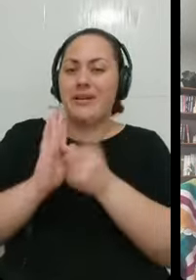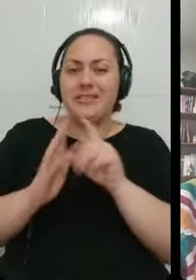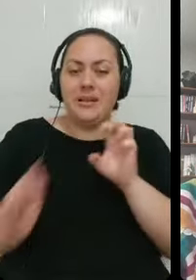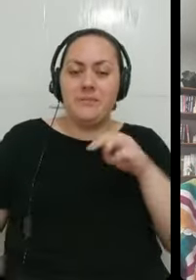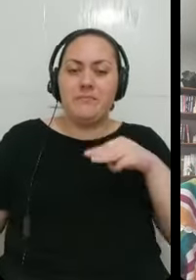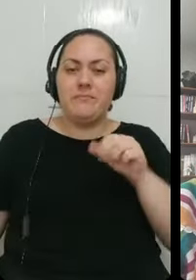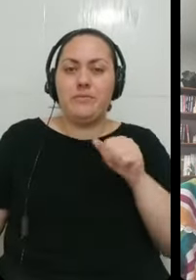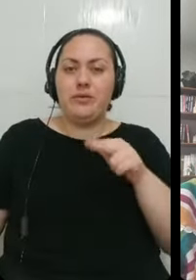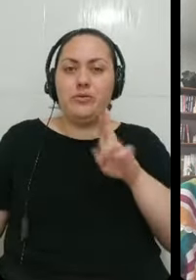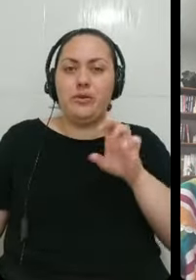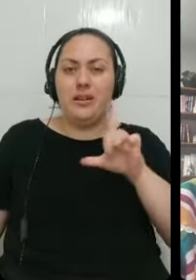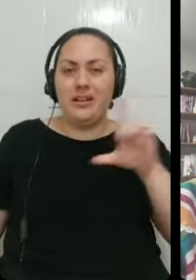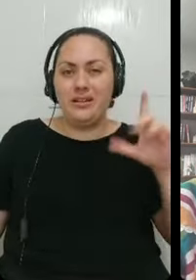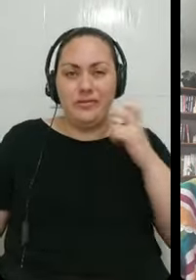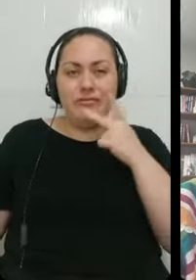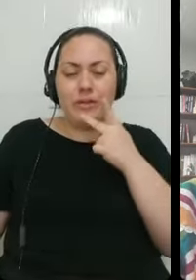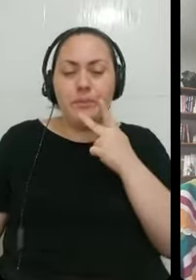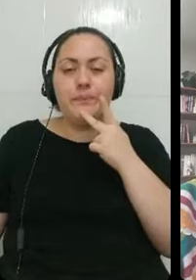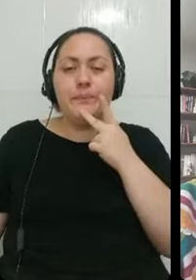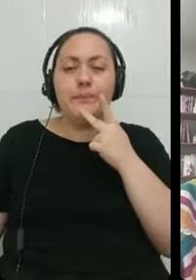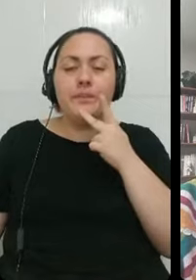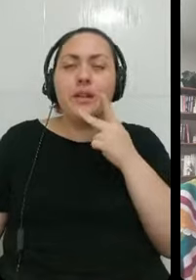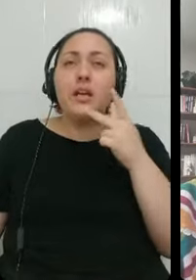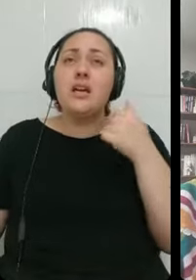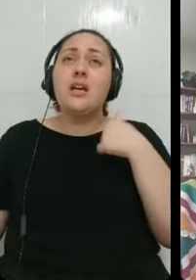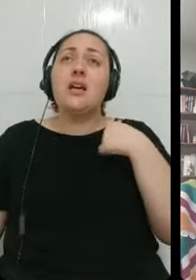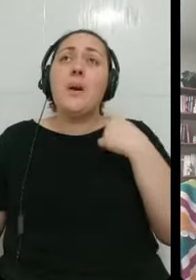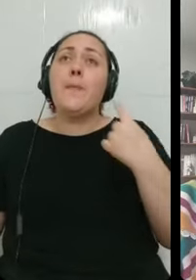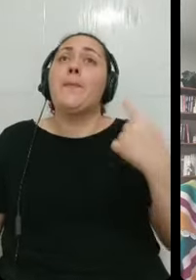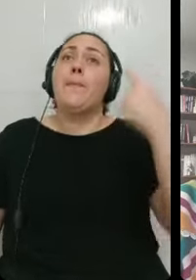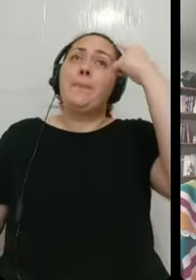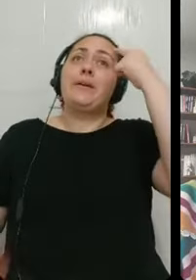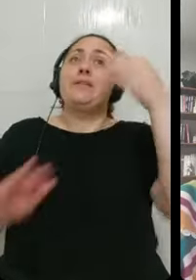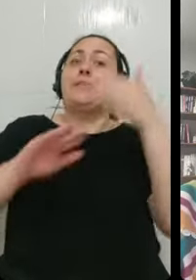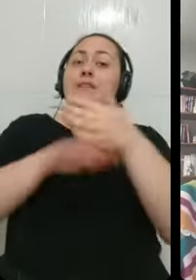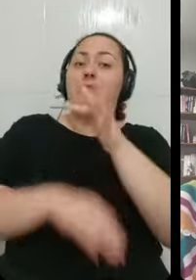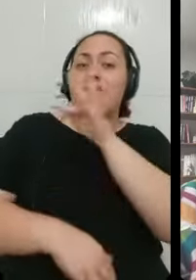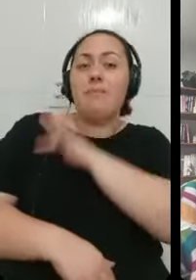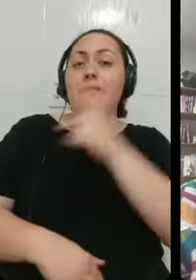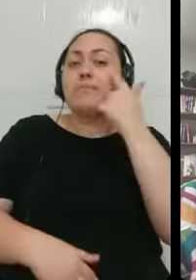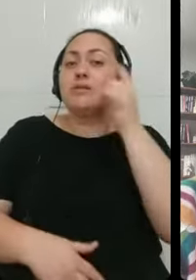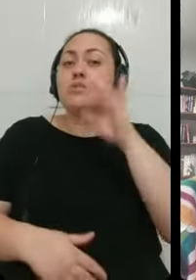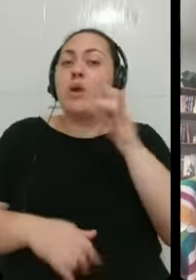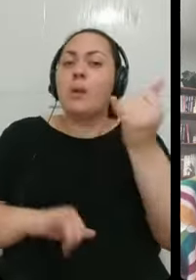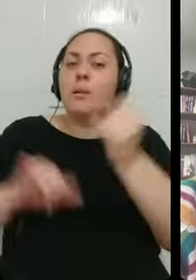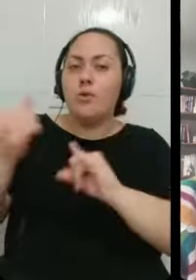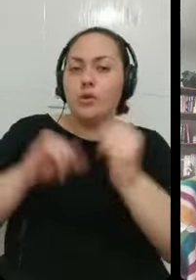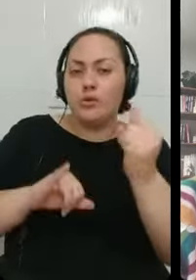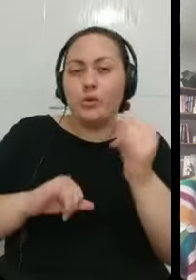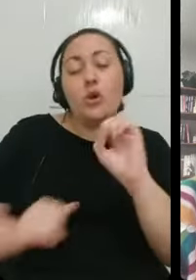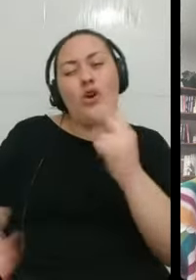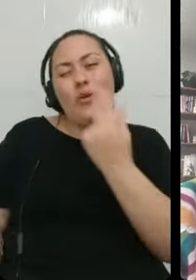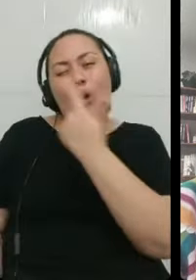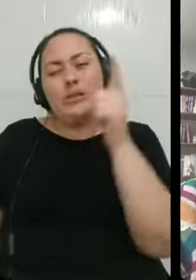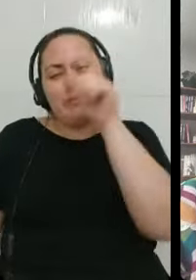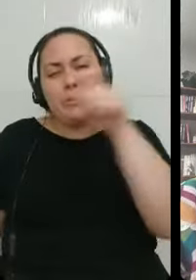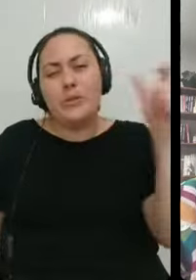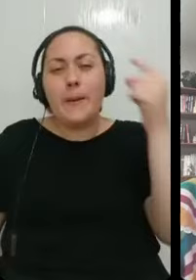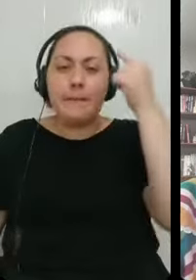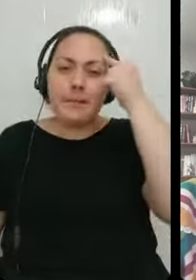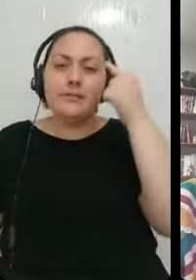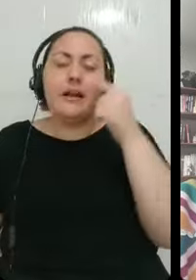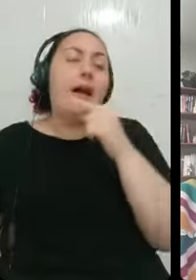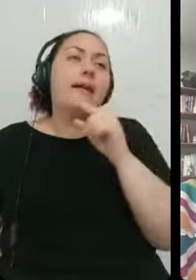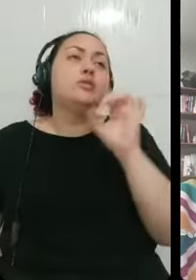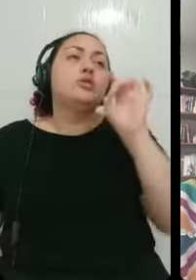pensei em fazer farmácia, né? Eu achei que era só laboratório, né? Ou então, para alguns outros, eu achei que era